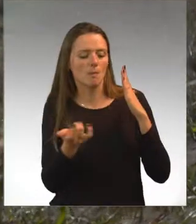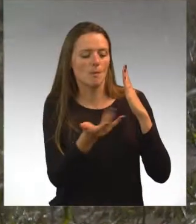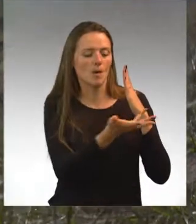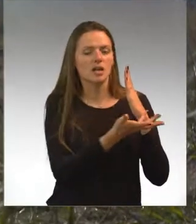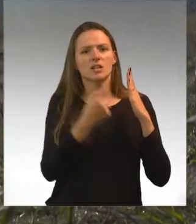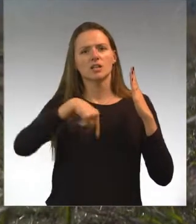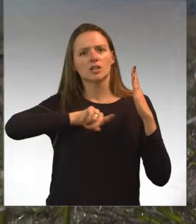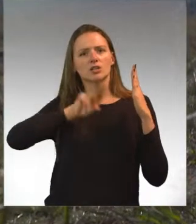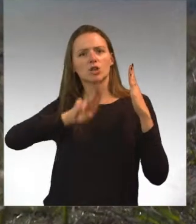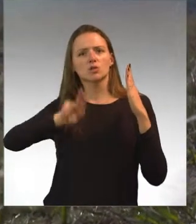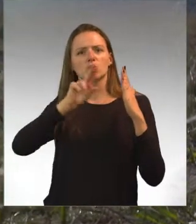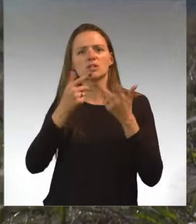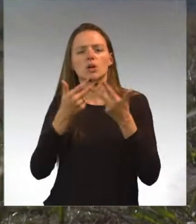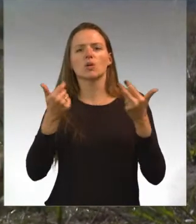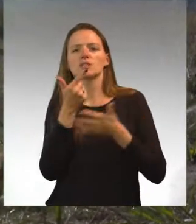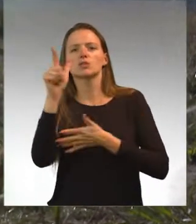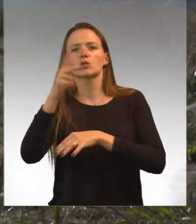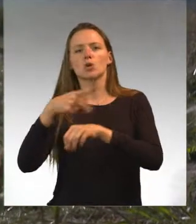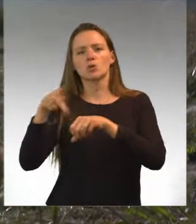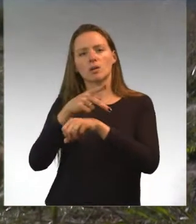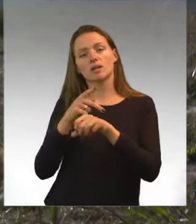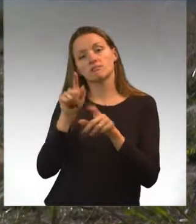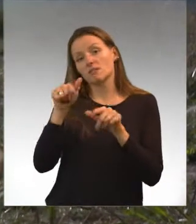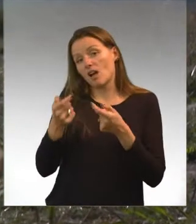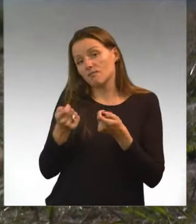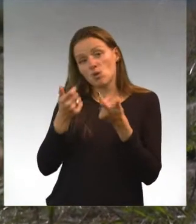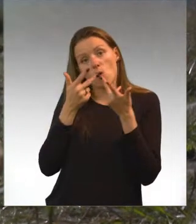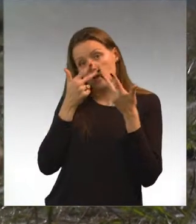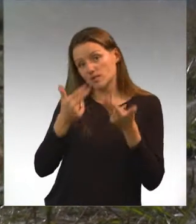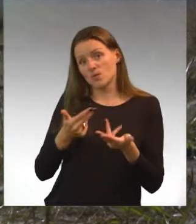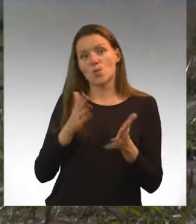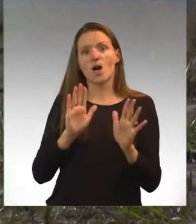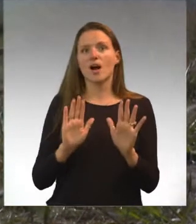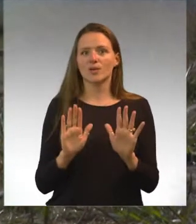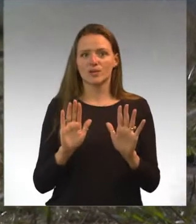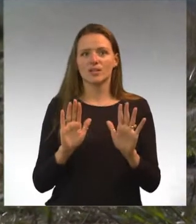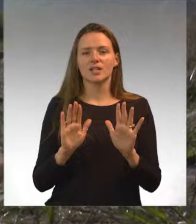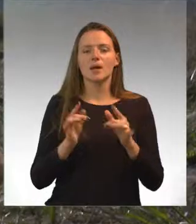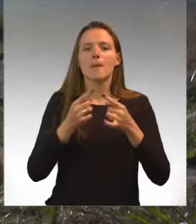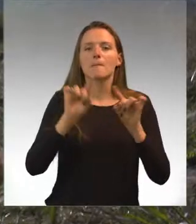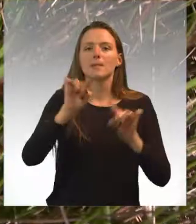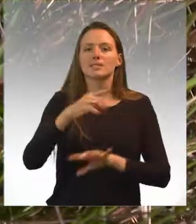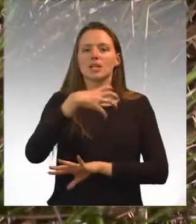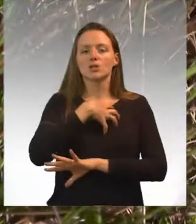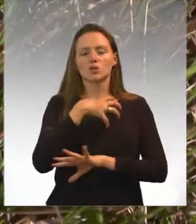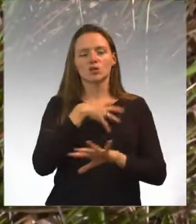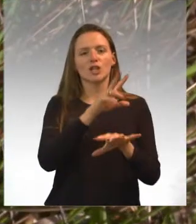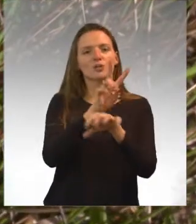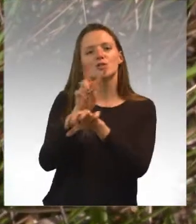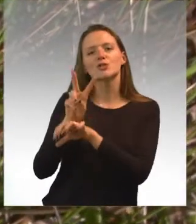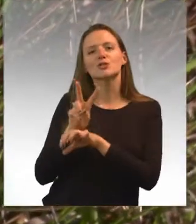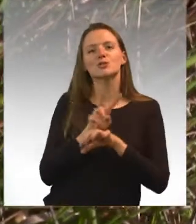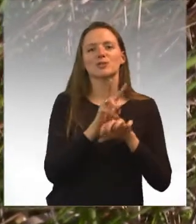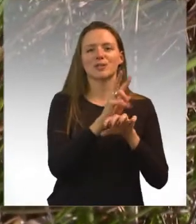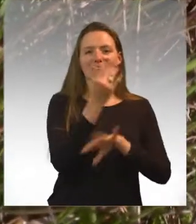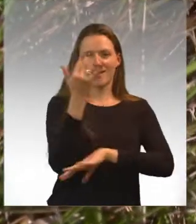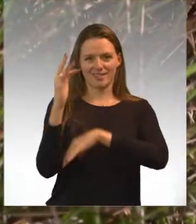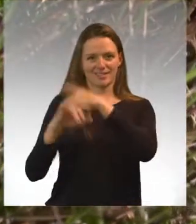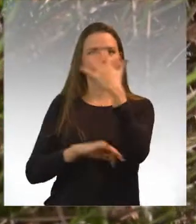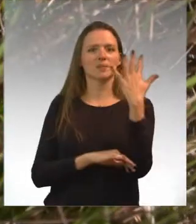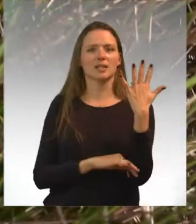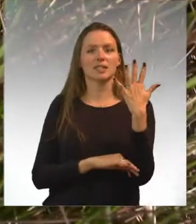estrangeiras que podem fazer um efeito semelhante, mas e é uma forma de proteger as plantas que podem